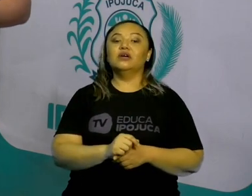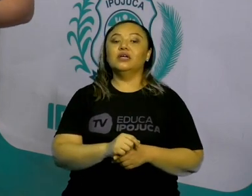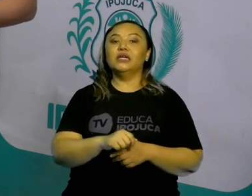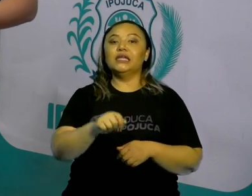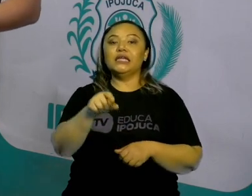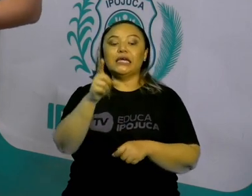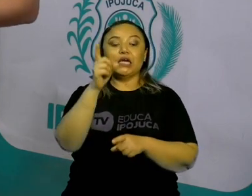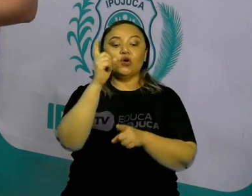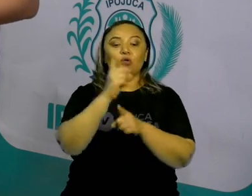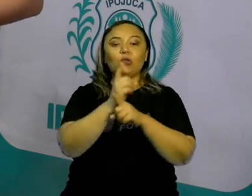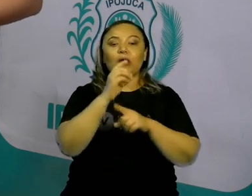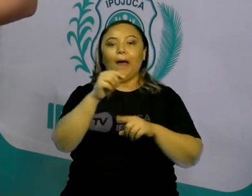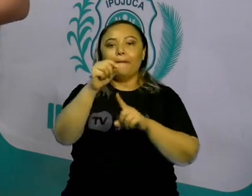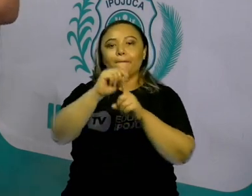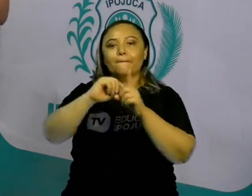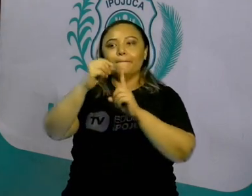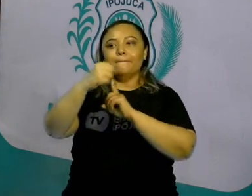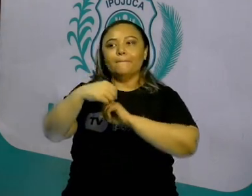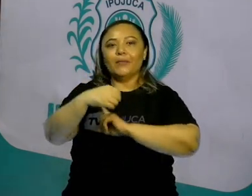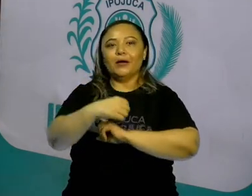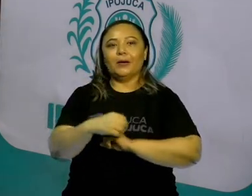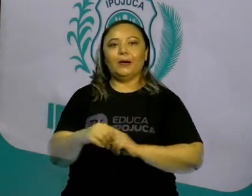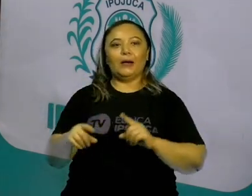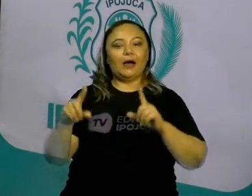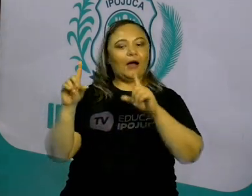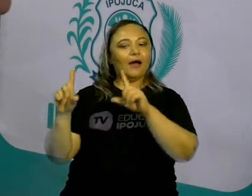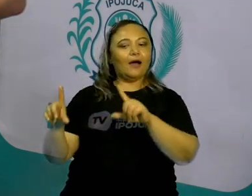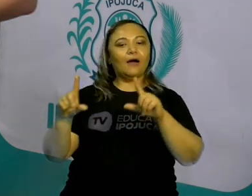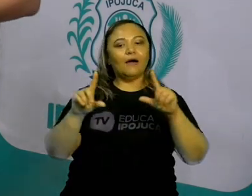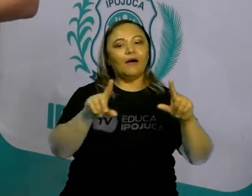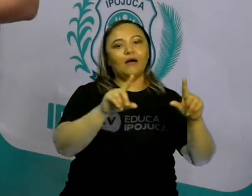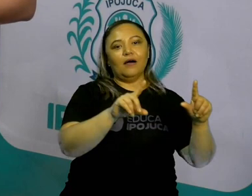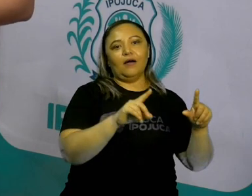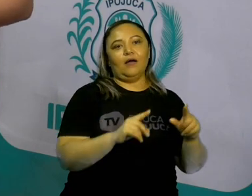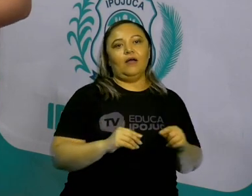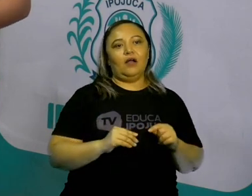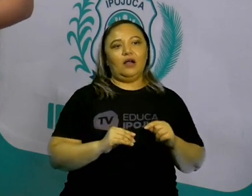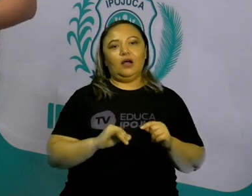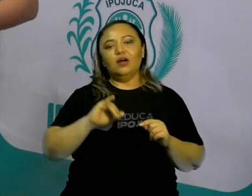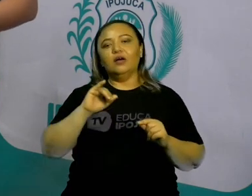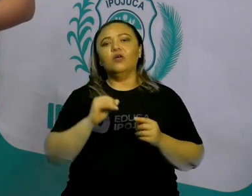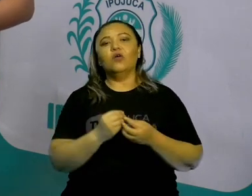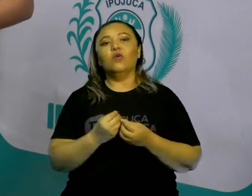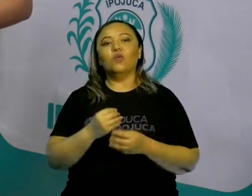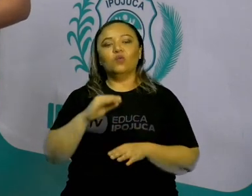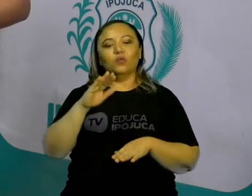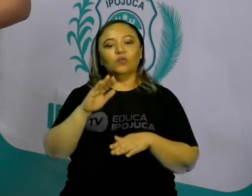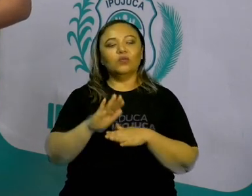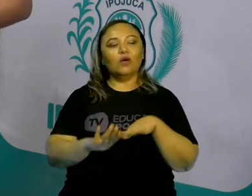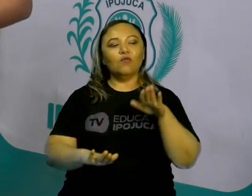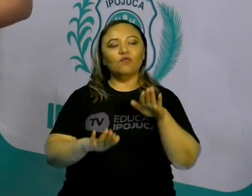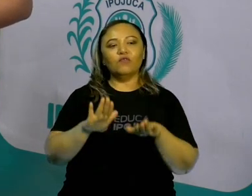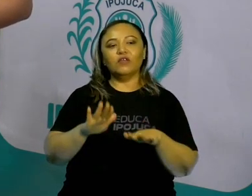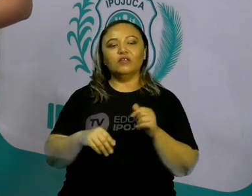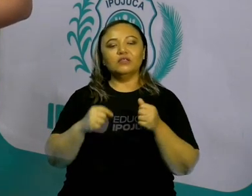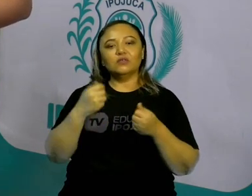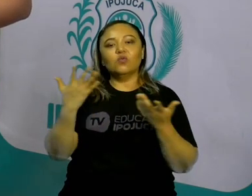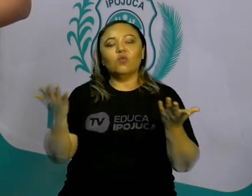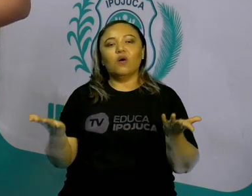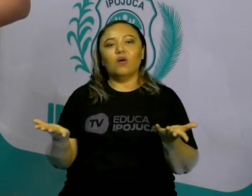uma banana, no total aqui do seu espaço amostral, de todos esses números? Como eu respondi o